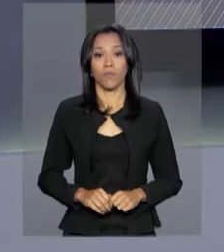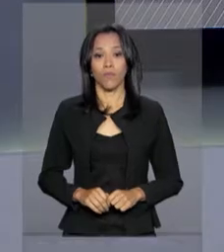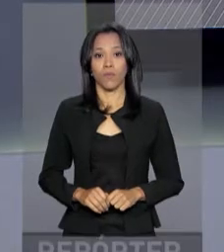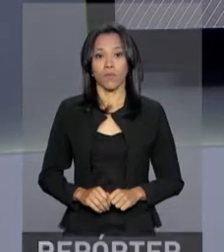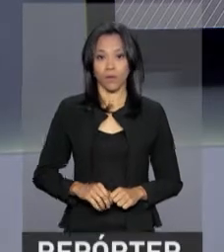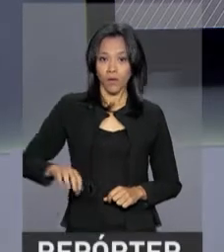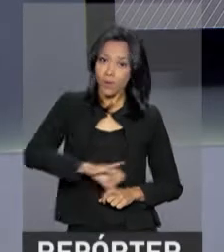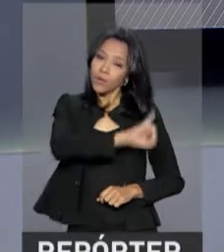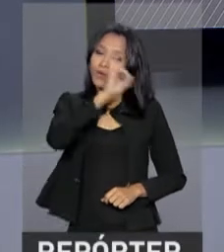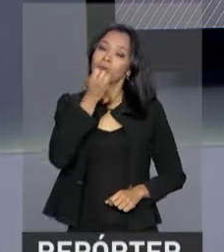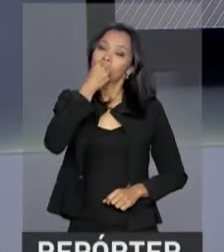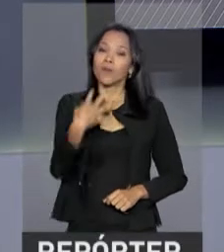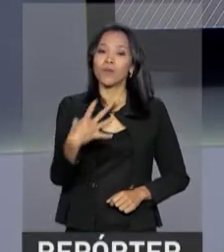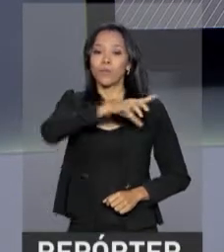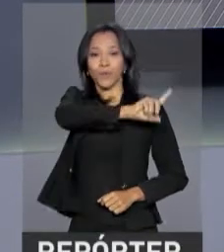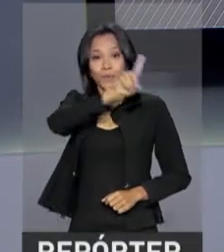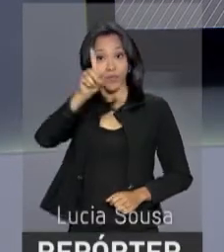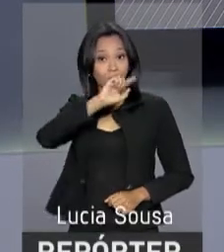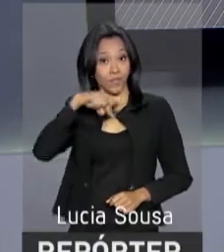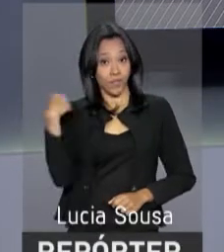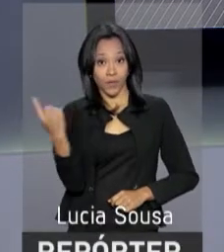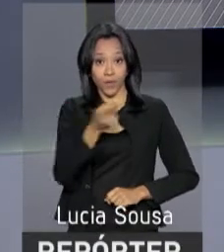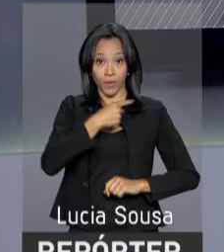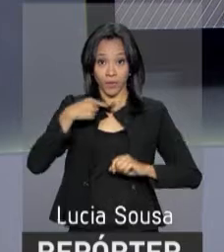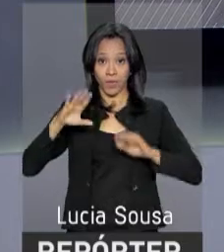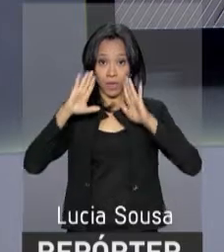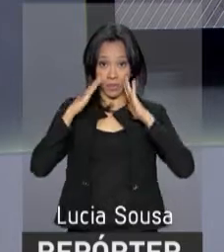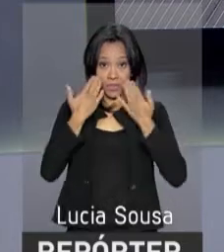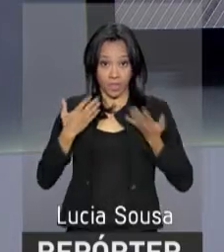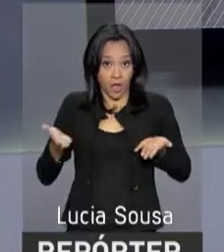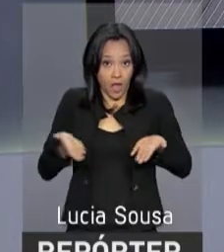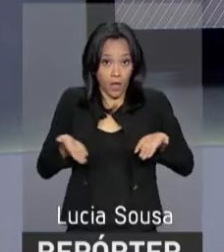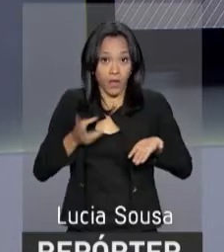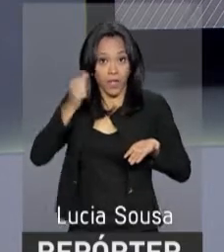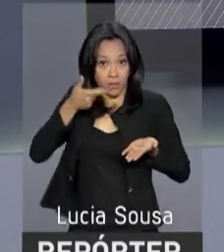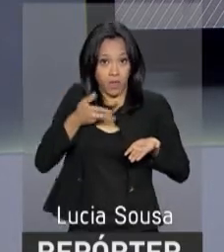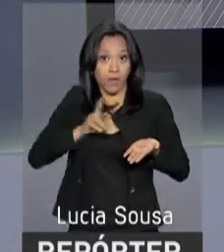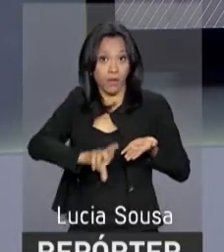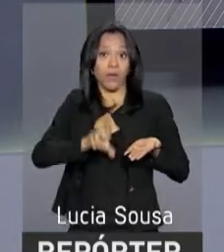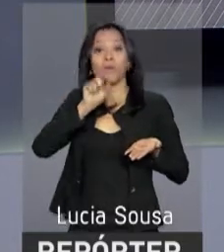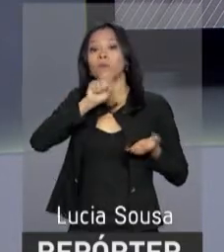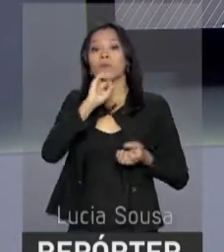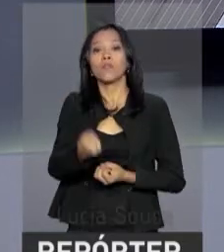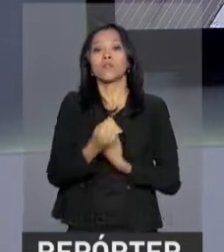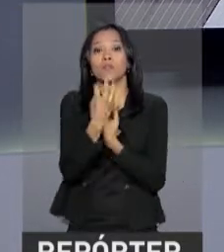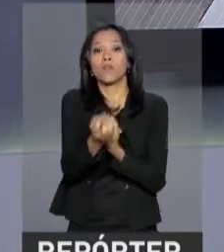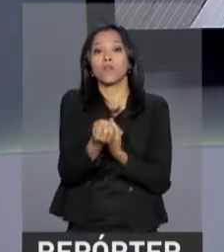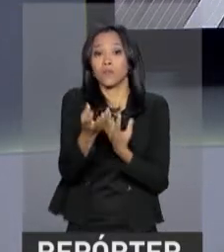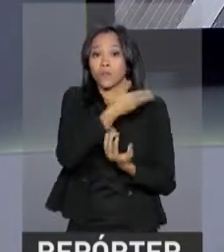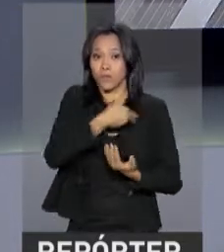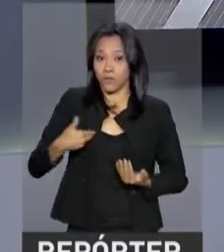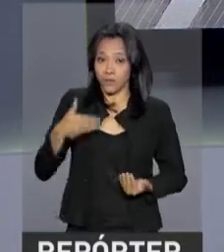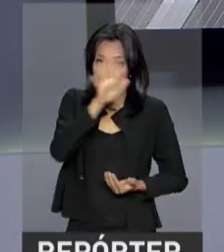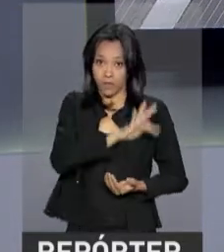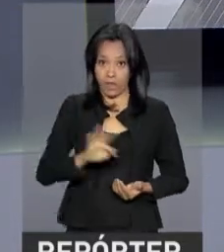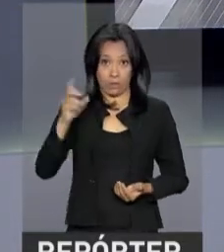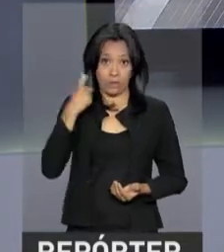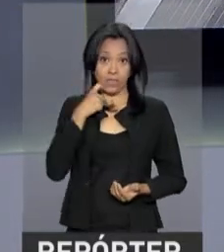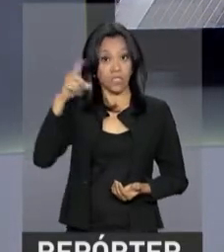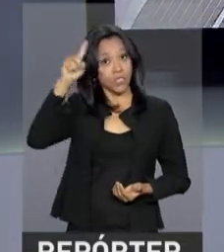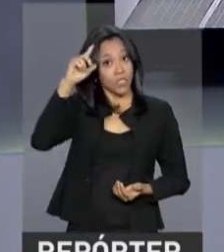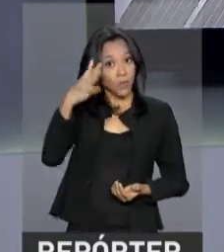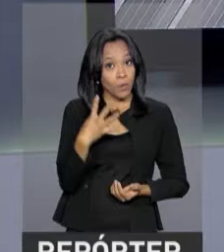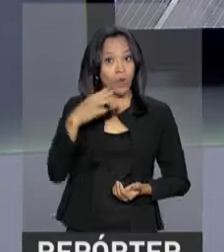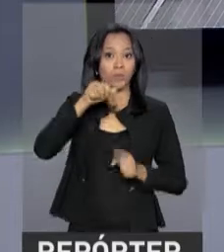olá muito bom dia estamos no ar a partir de agora com um repórter e nbr e as notícias do governo federal desta sexta feira